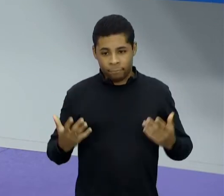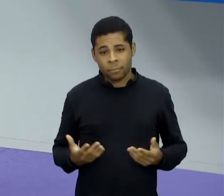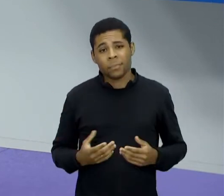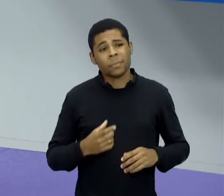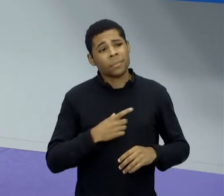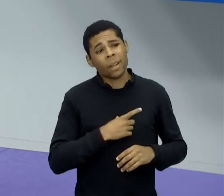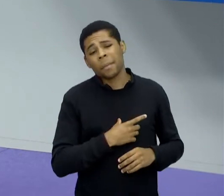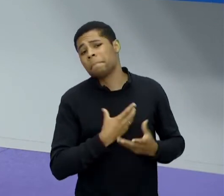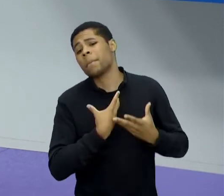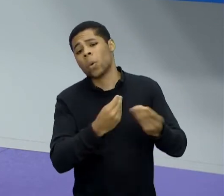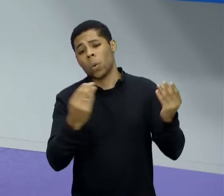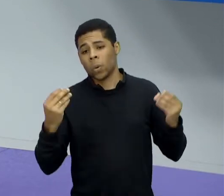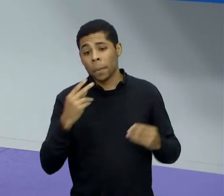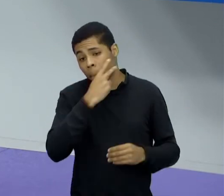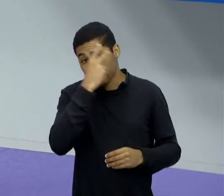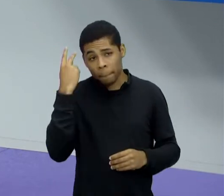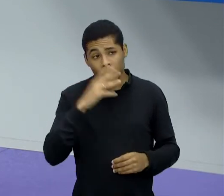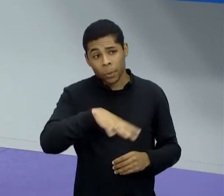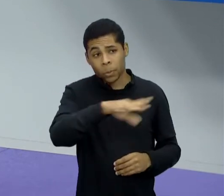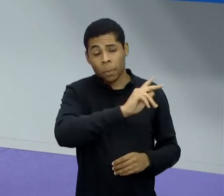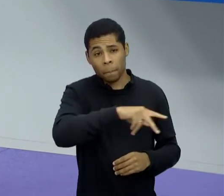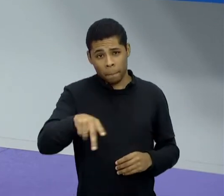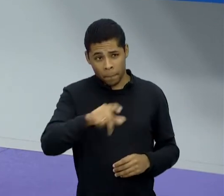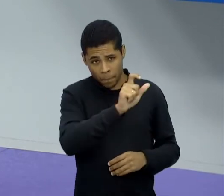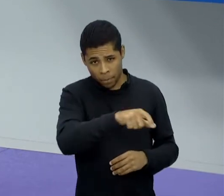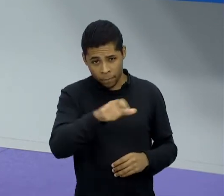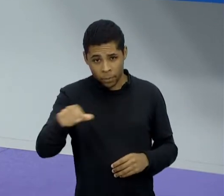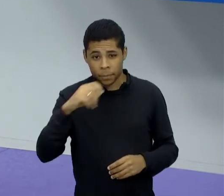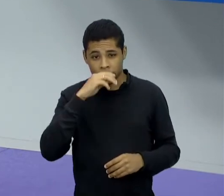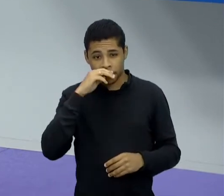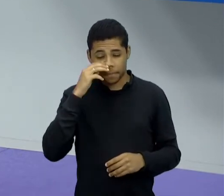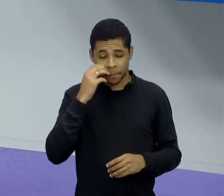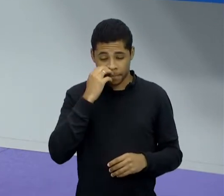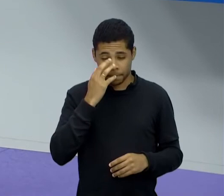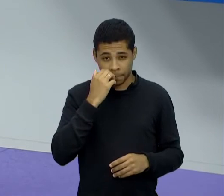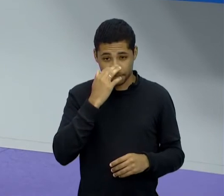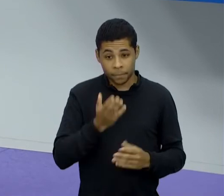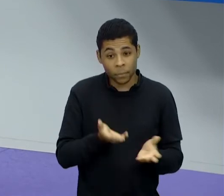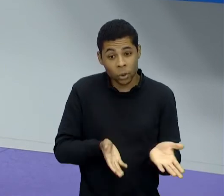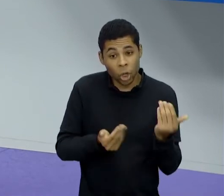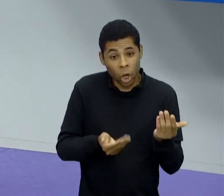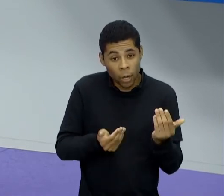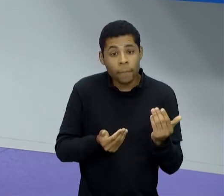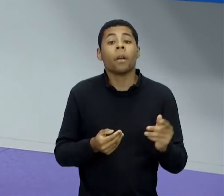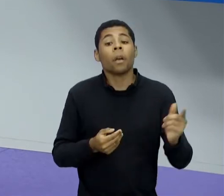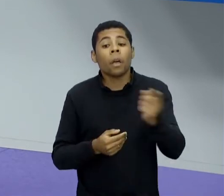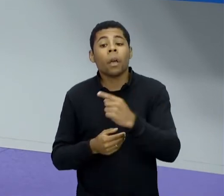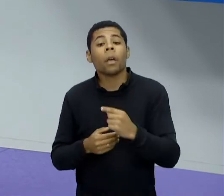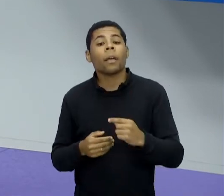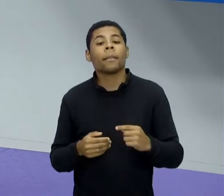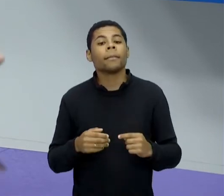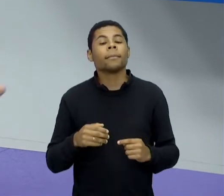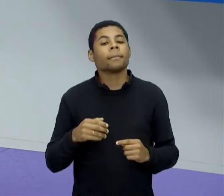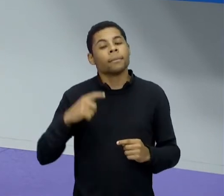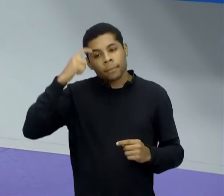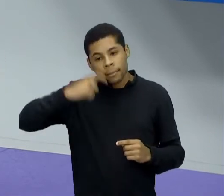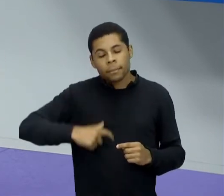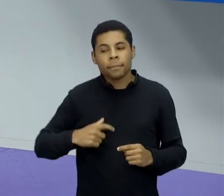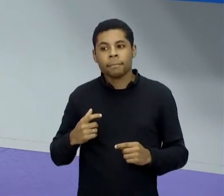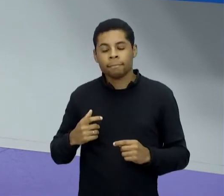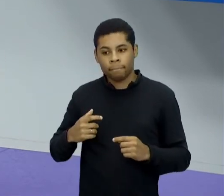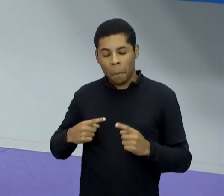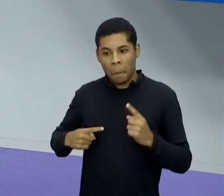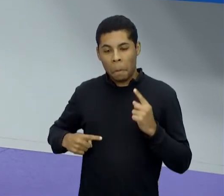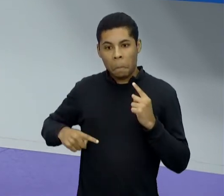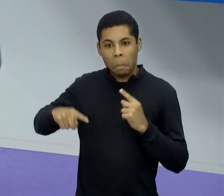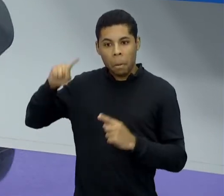muitos trabalhos de professores com jovens, né? Se tornando referência